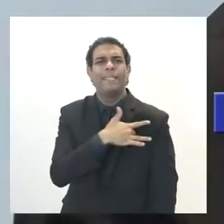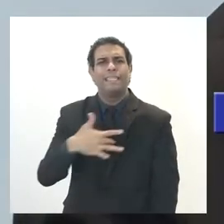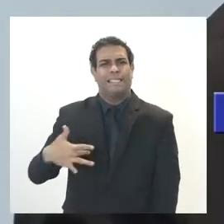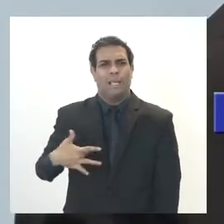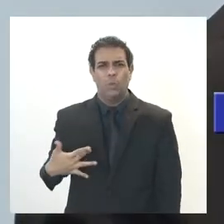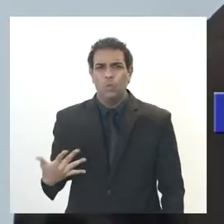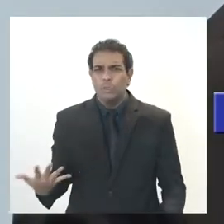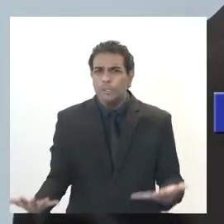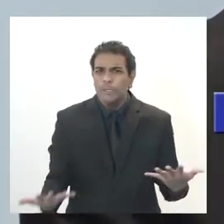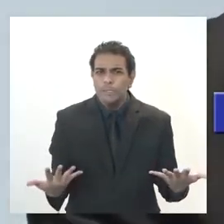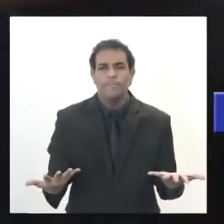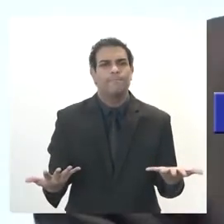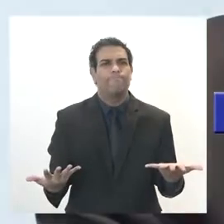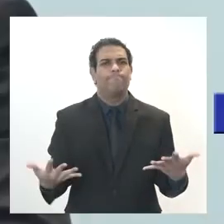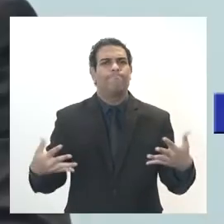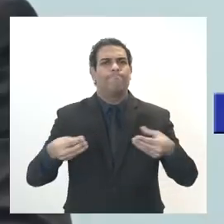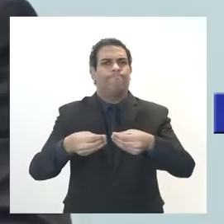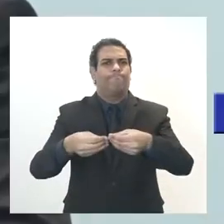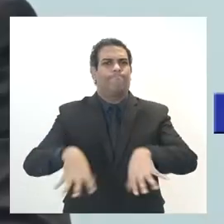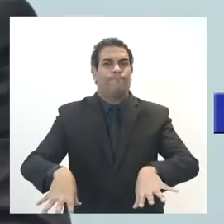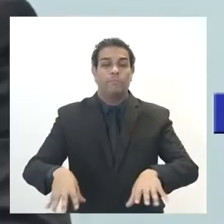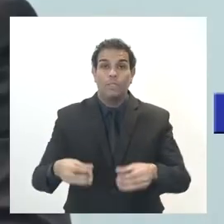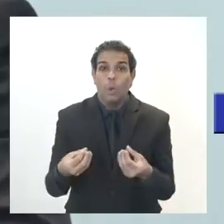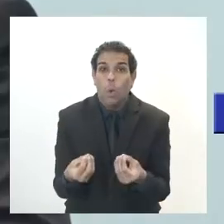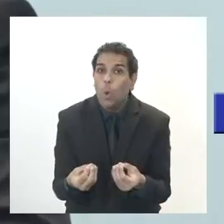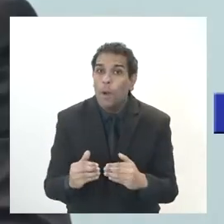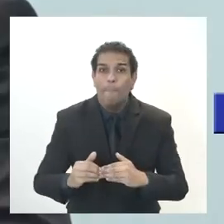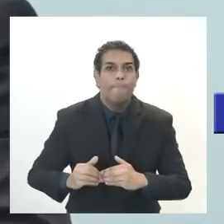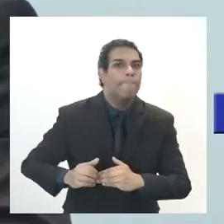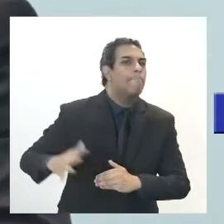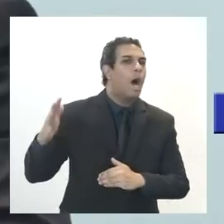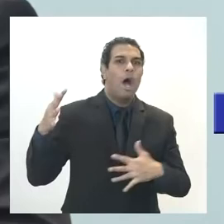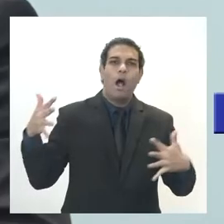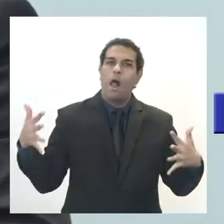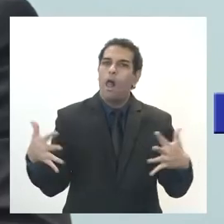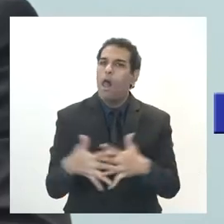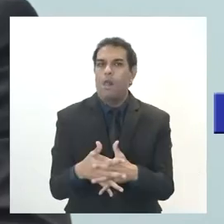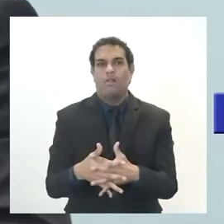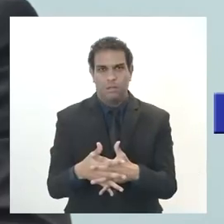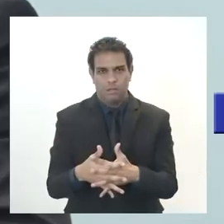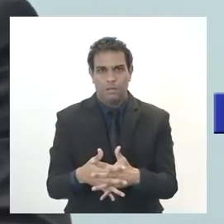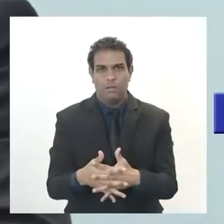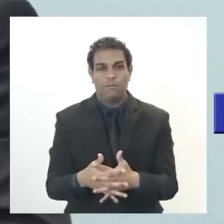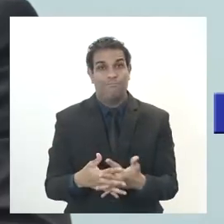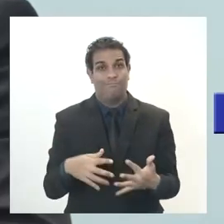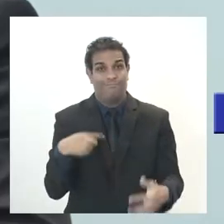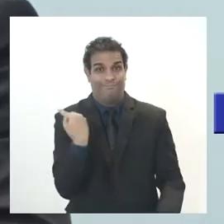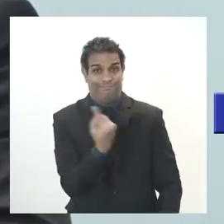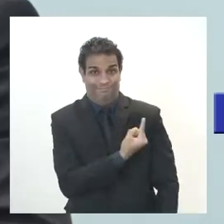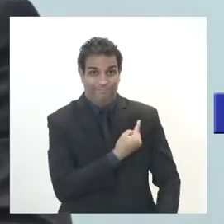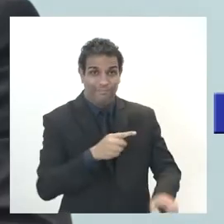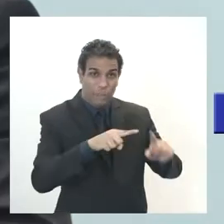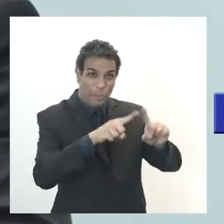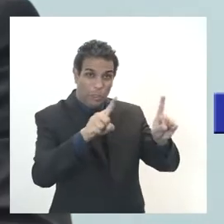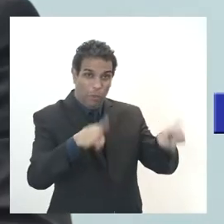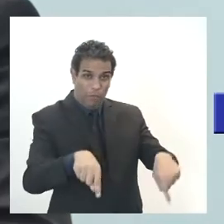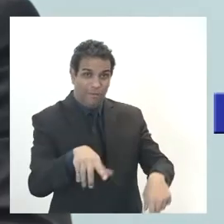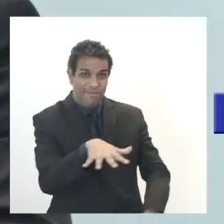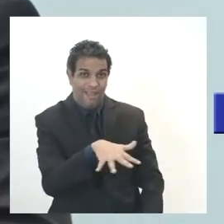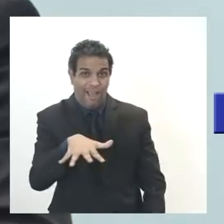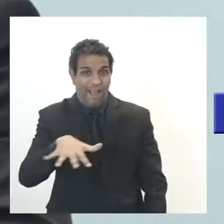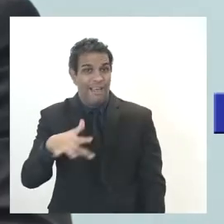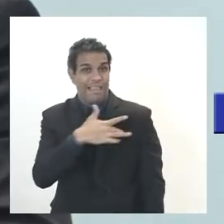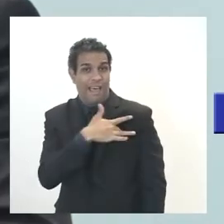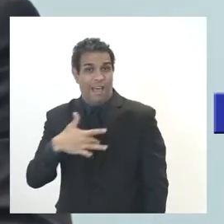Paulo trouxe muito bem aqui a investida é cruel que os servidores da área da saúde